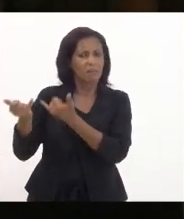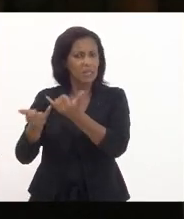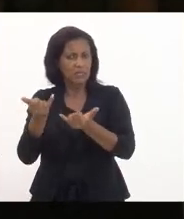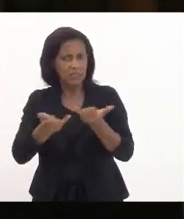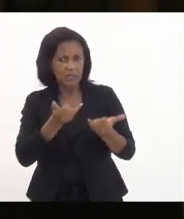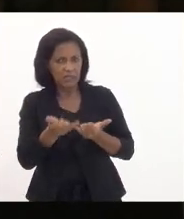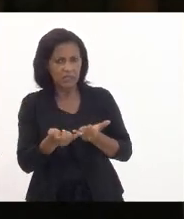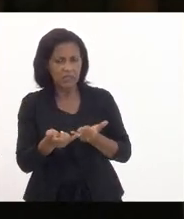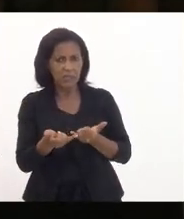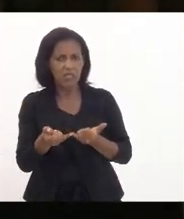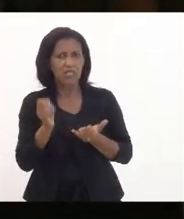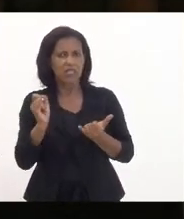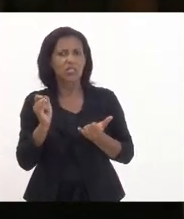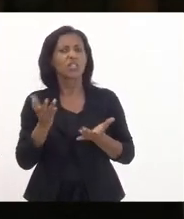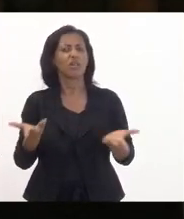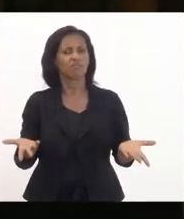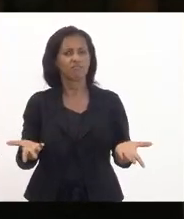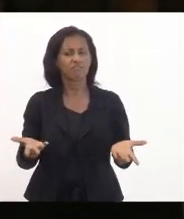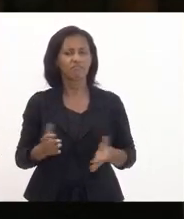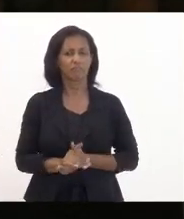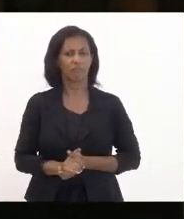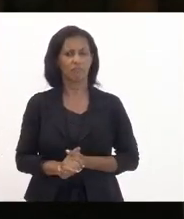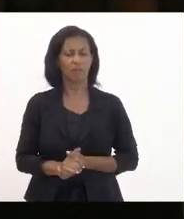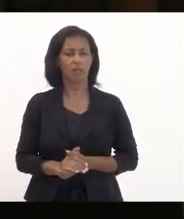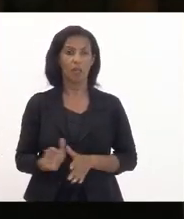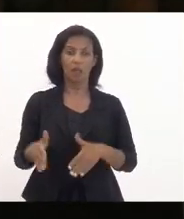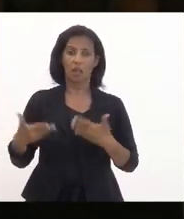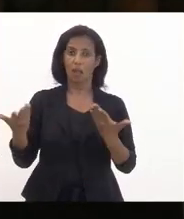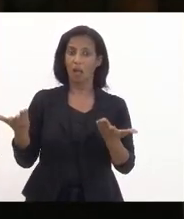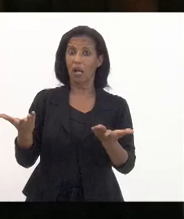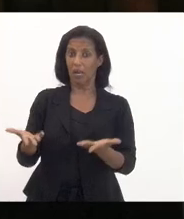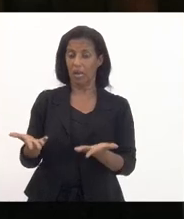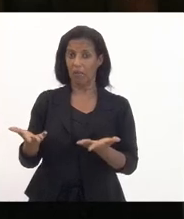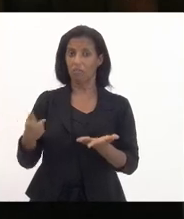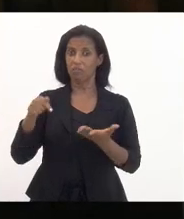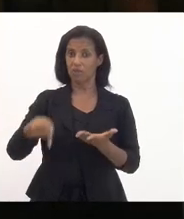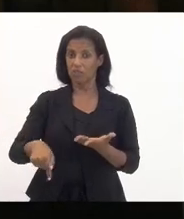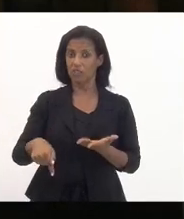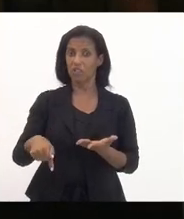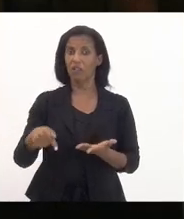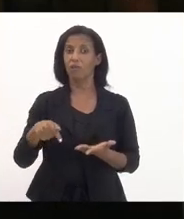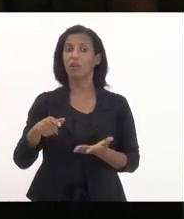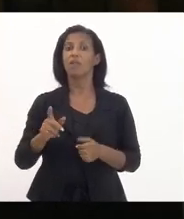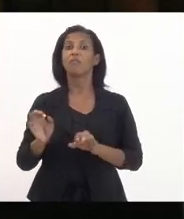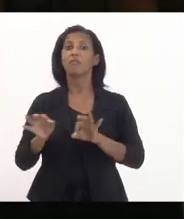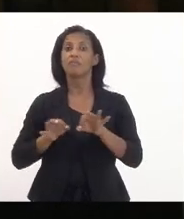brincadeirinha de airsoft. Obviamente que eles estavam ali para,